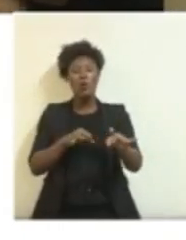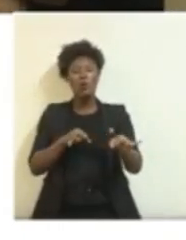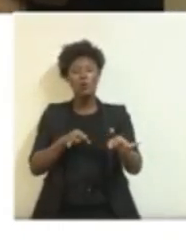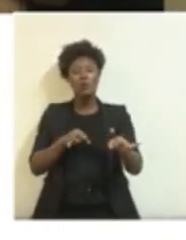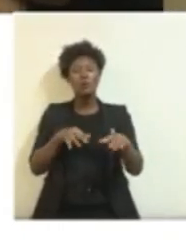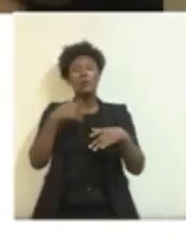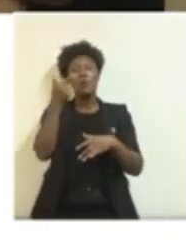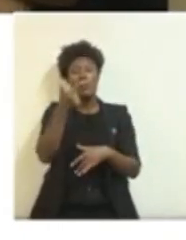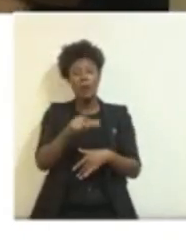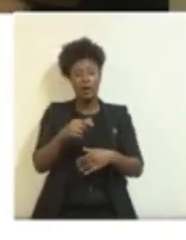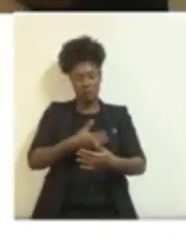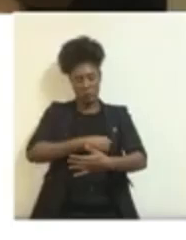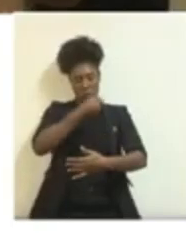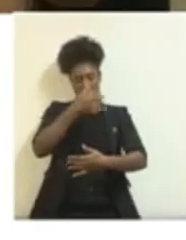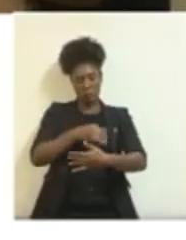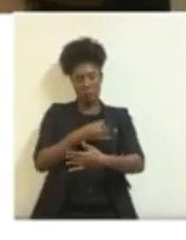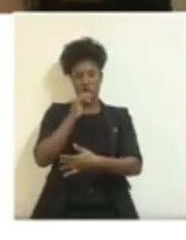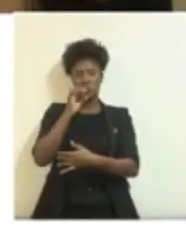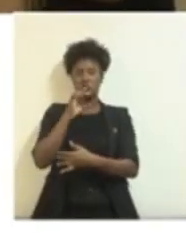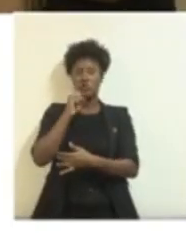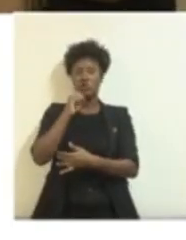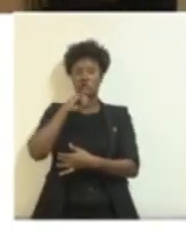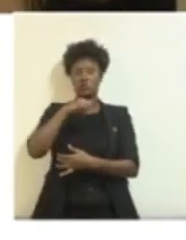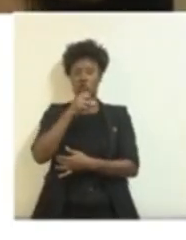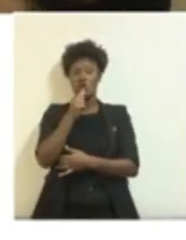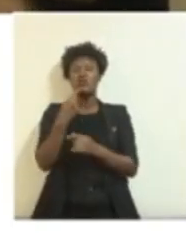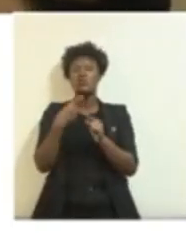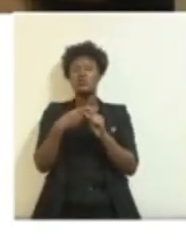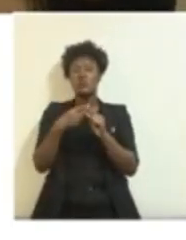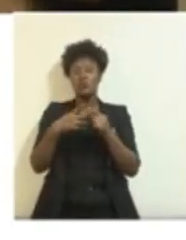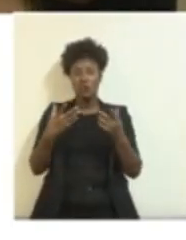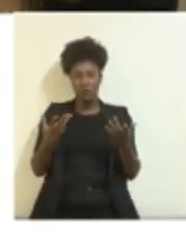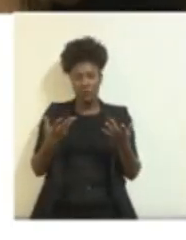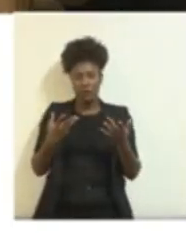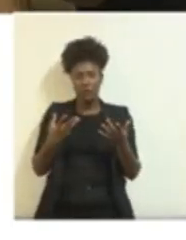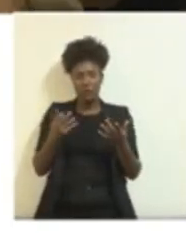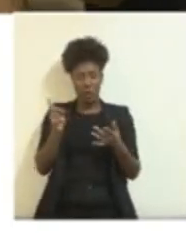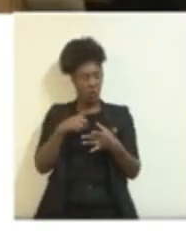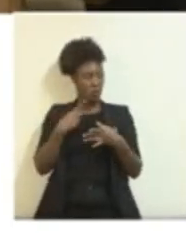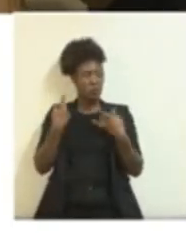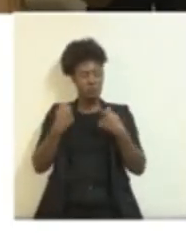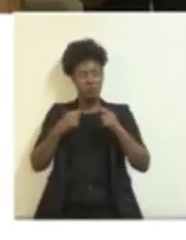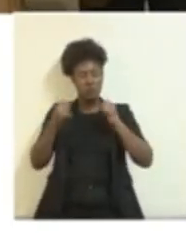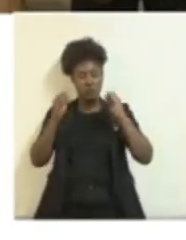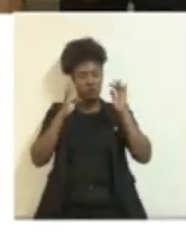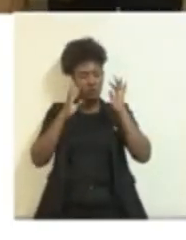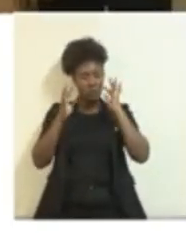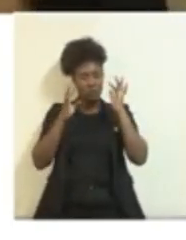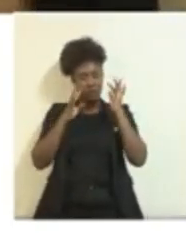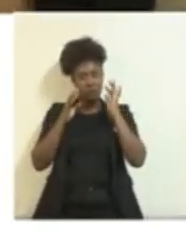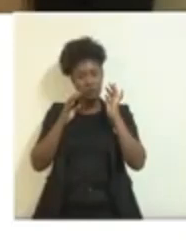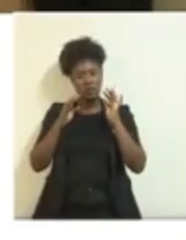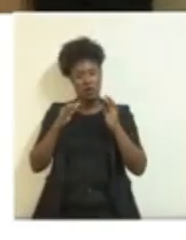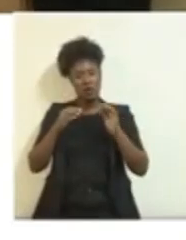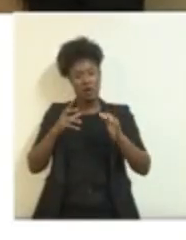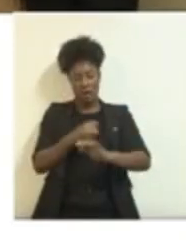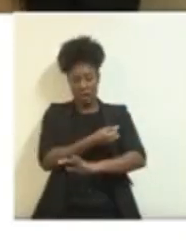soja? Por todas as razões, inclusive, nós temos que tornar os sistemas agrícolas mais sustentáveis